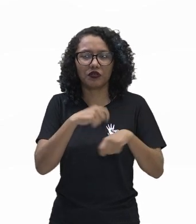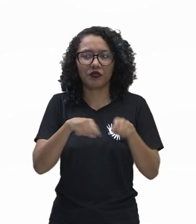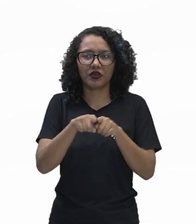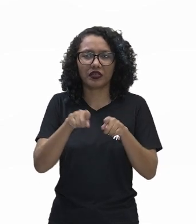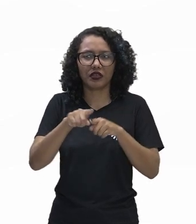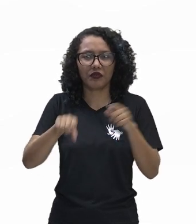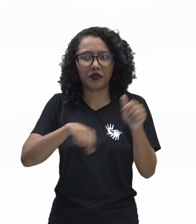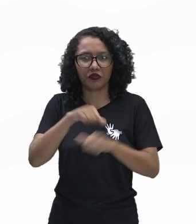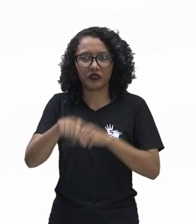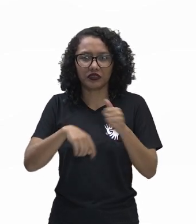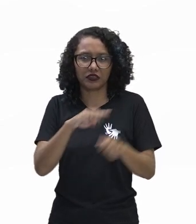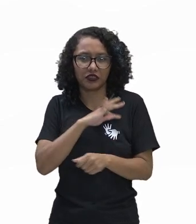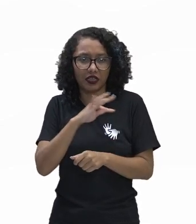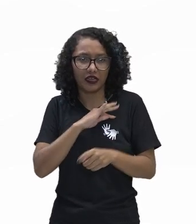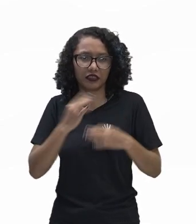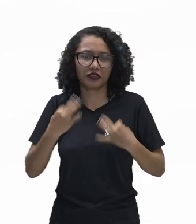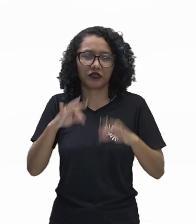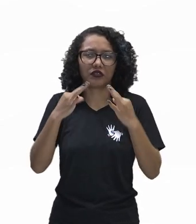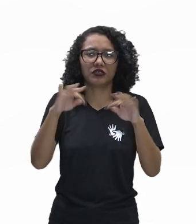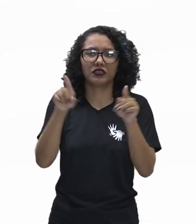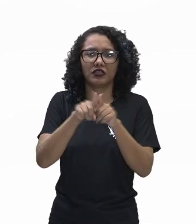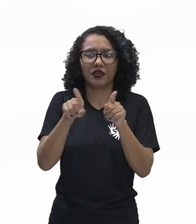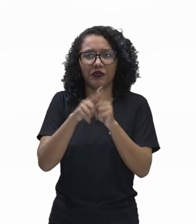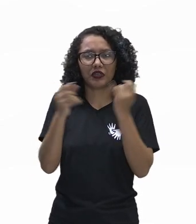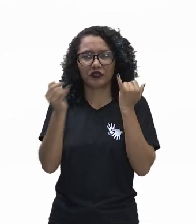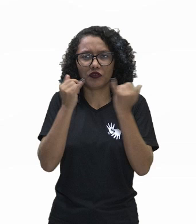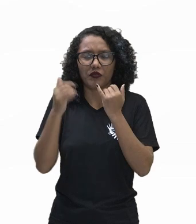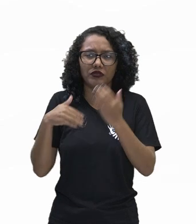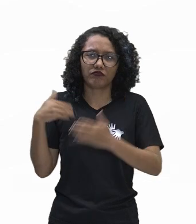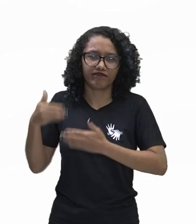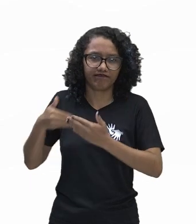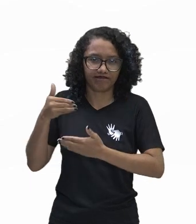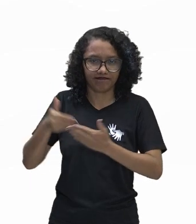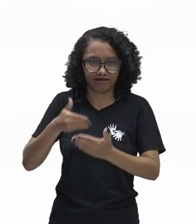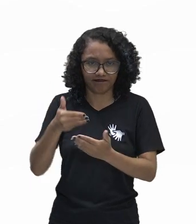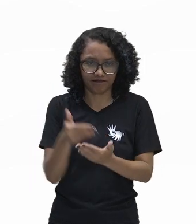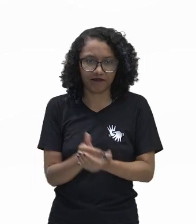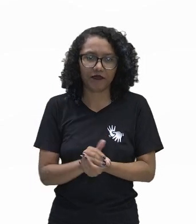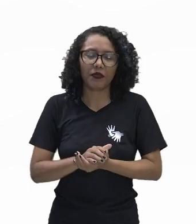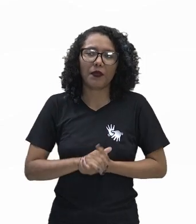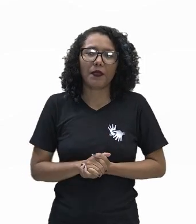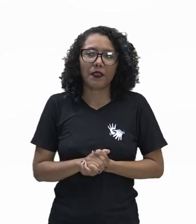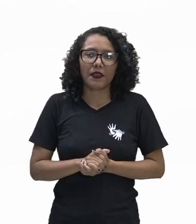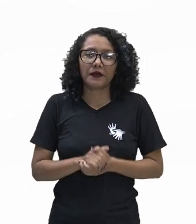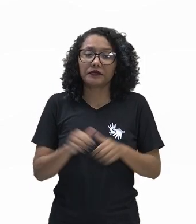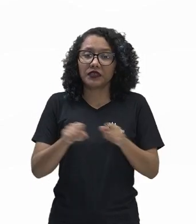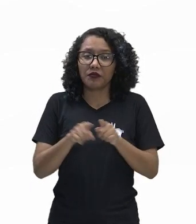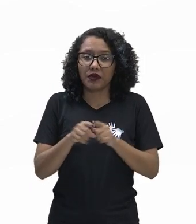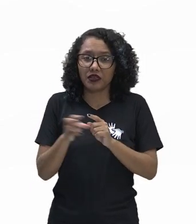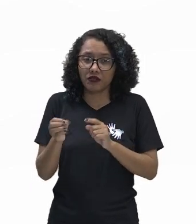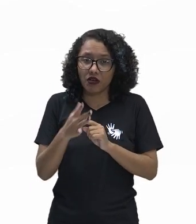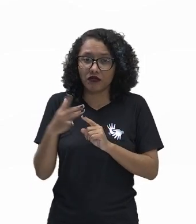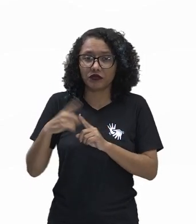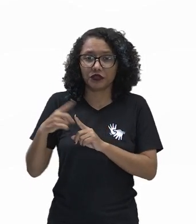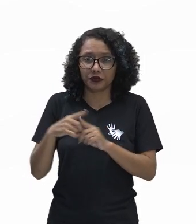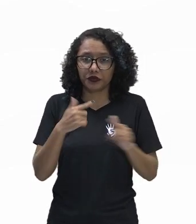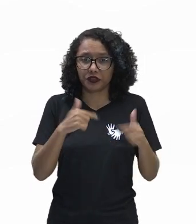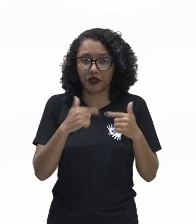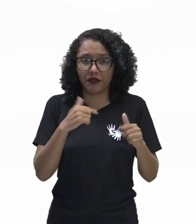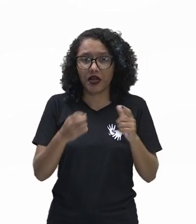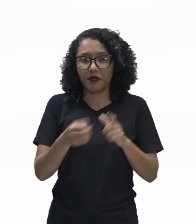transformações técnicas, tecnológicas e informacionais ao longo do tempo. Novas formas de